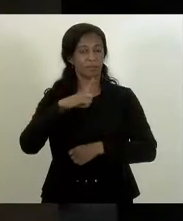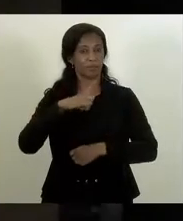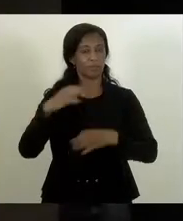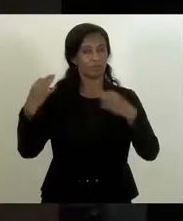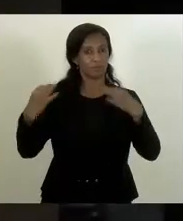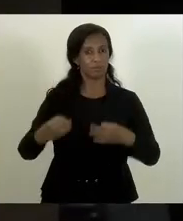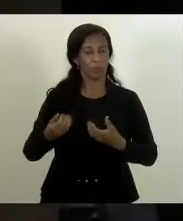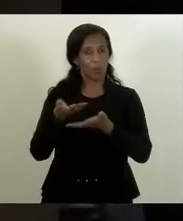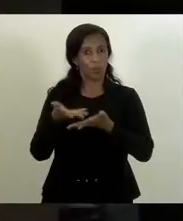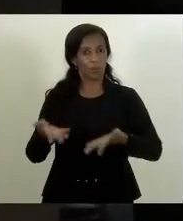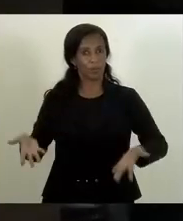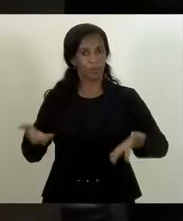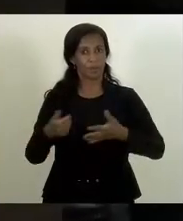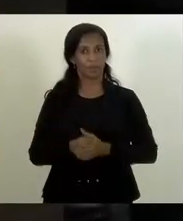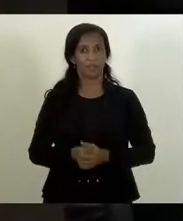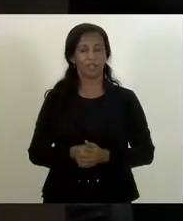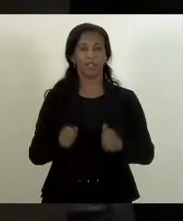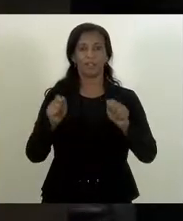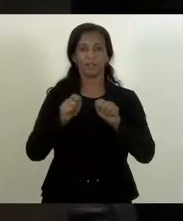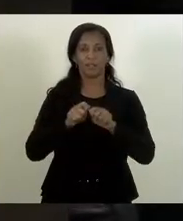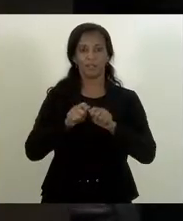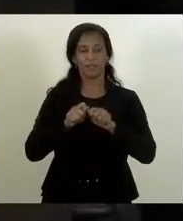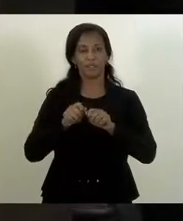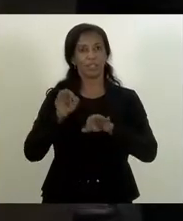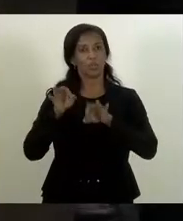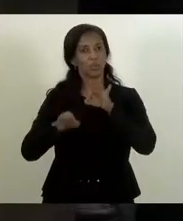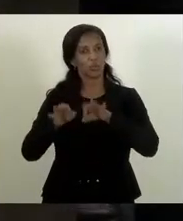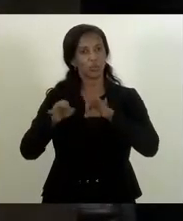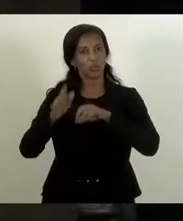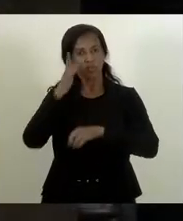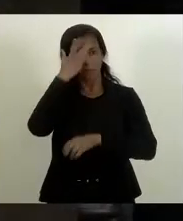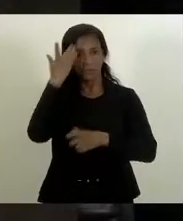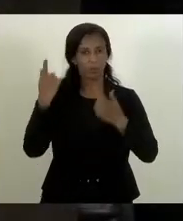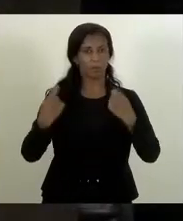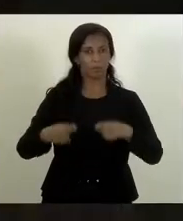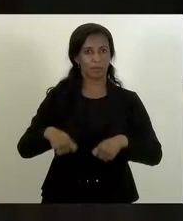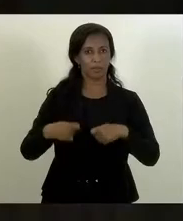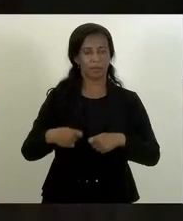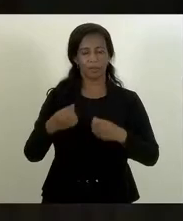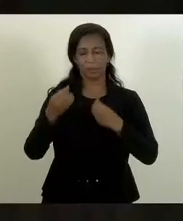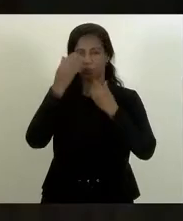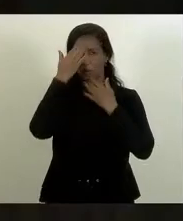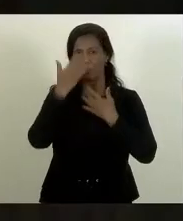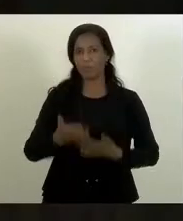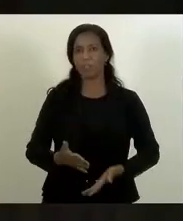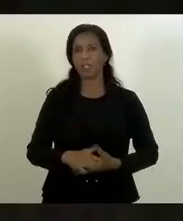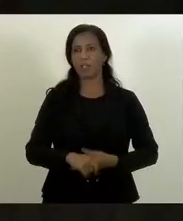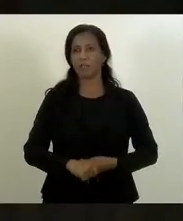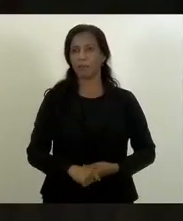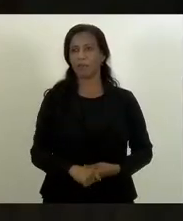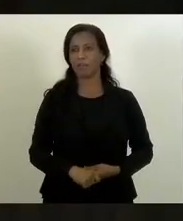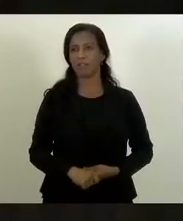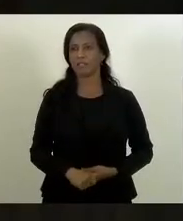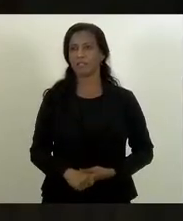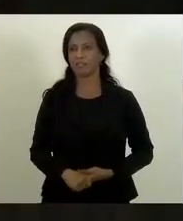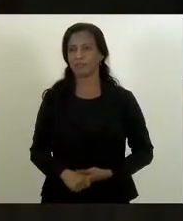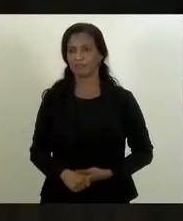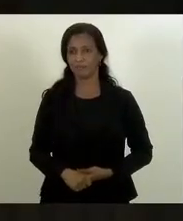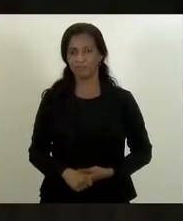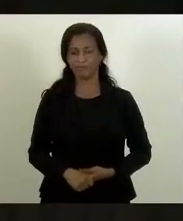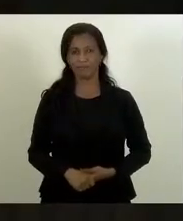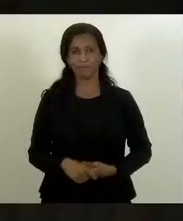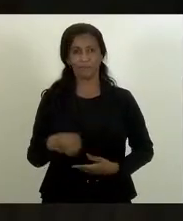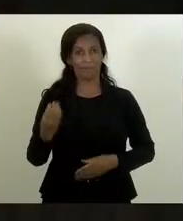exatamente homenagear e fazer justiça a quem merece. Muito obrigado, senhor presidente. Estão conosco,